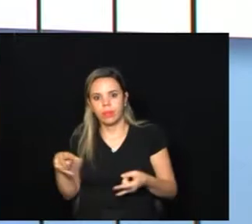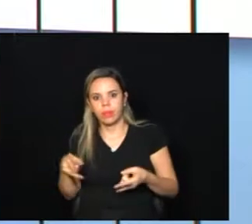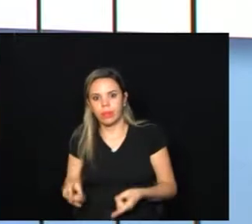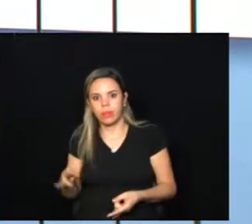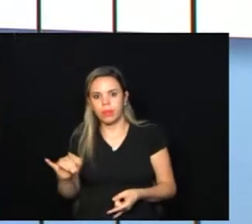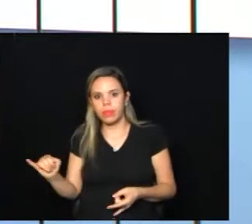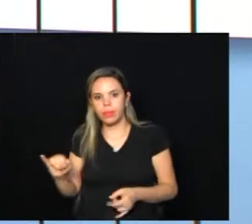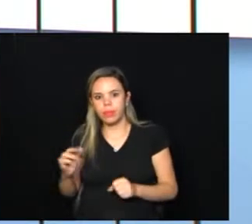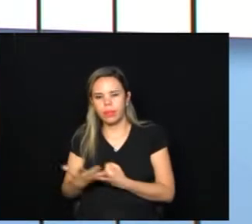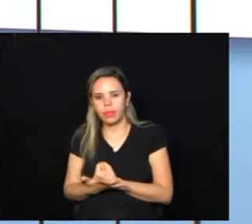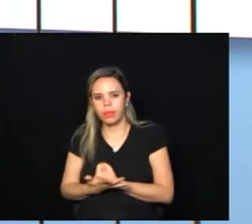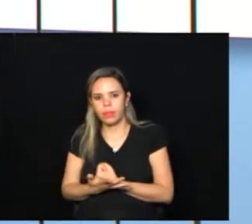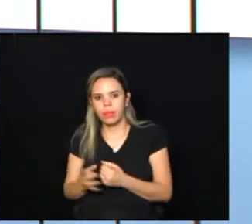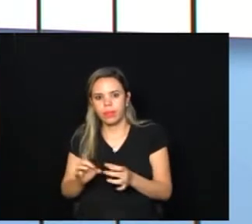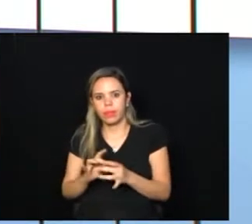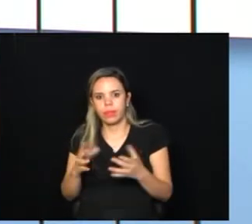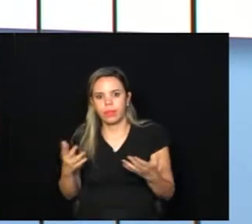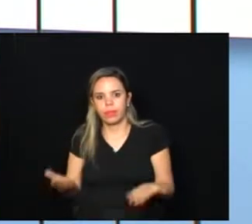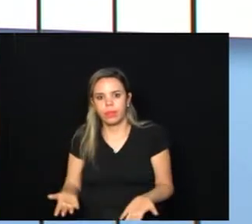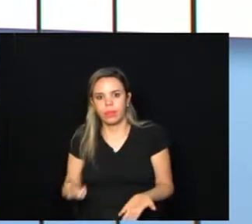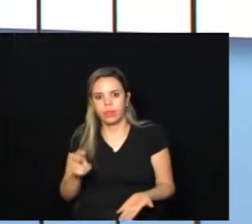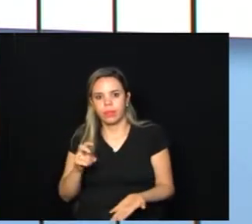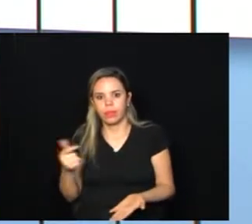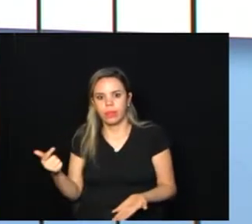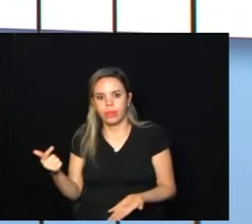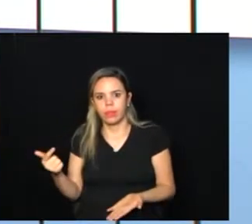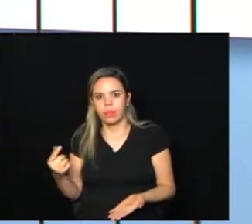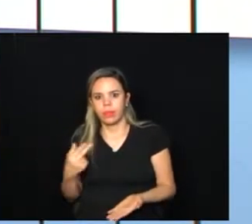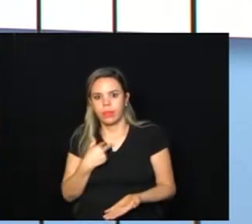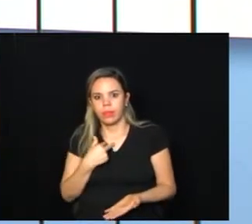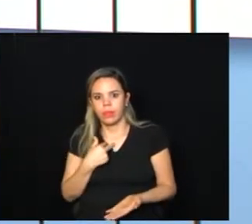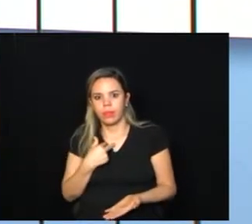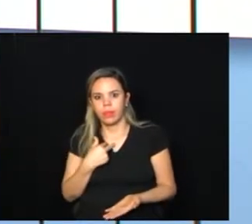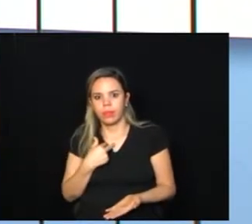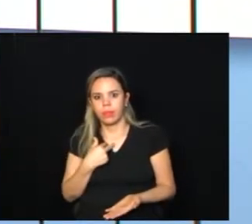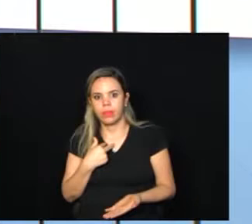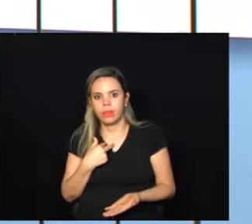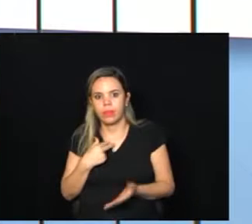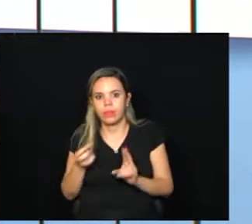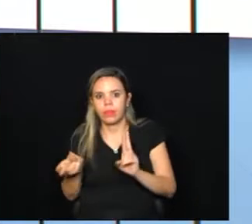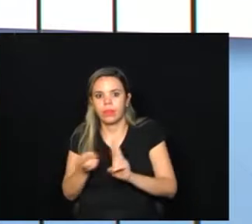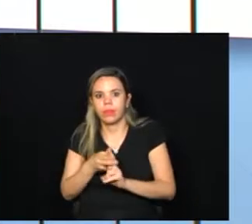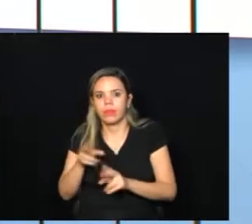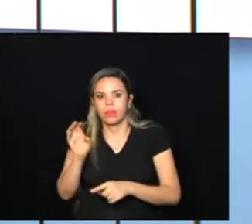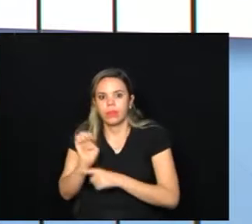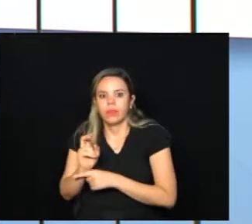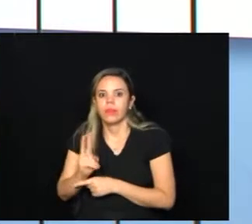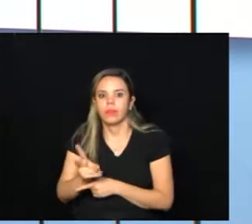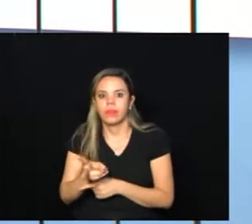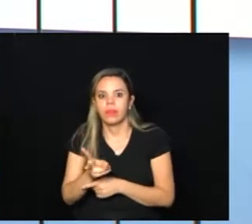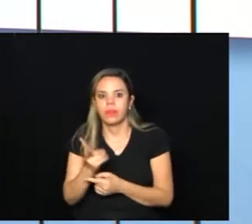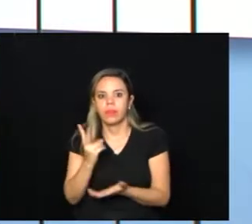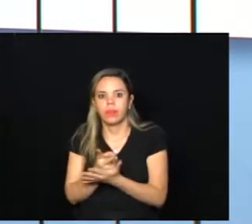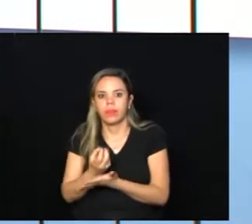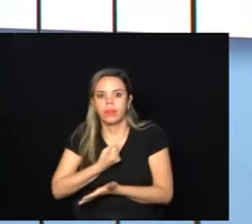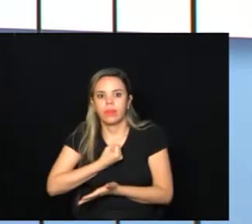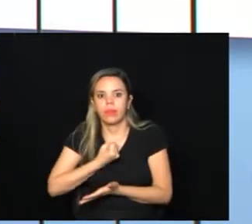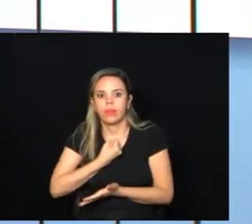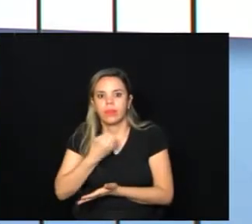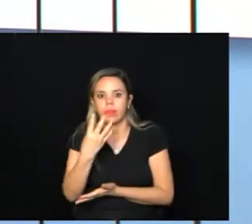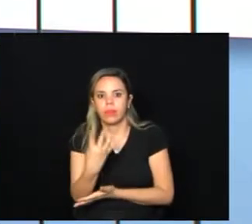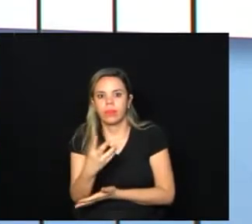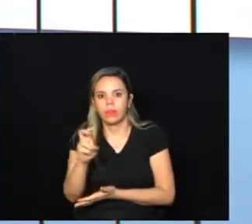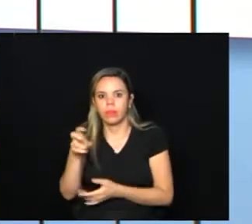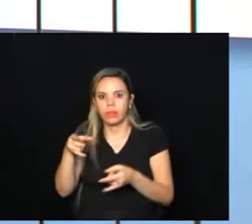de UTI Covid disponíveis, 52 estavam ocupados. O SUS estadual continua com o mesmo número,